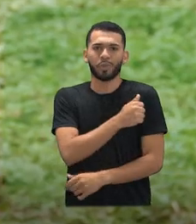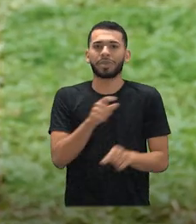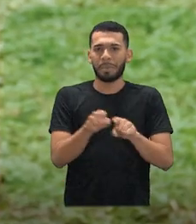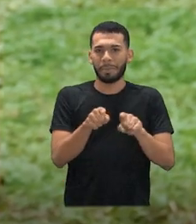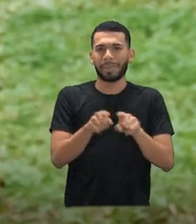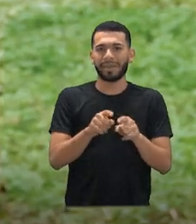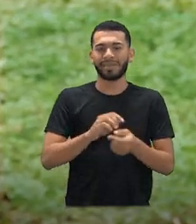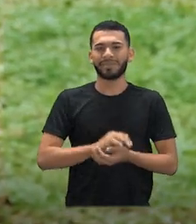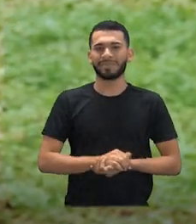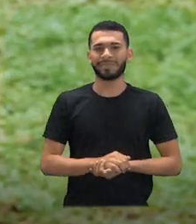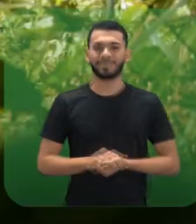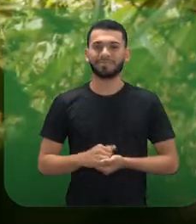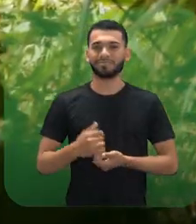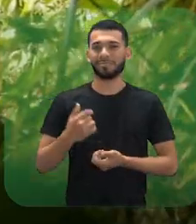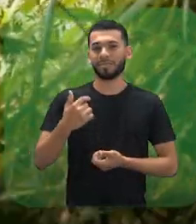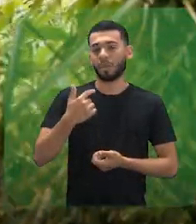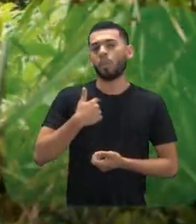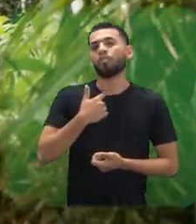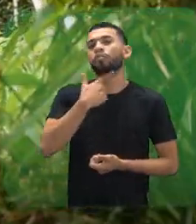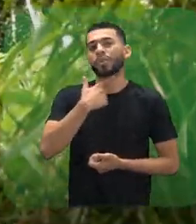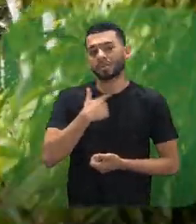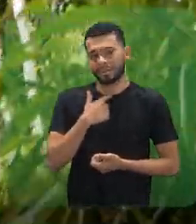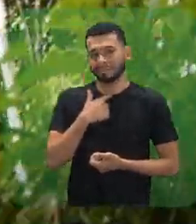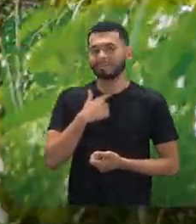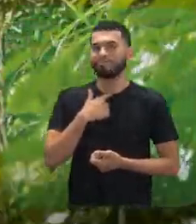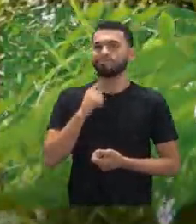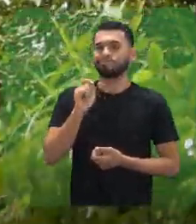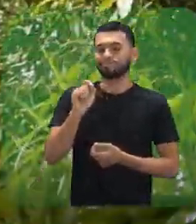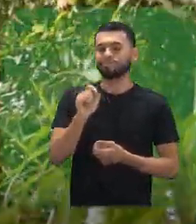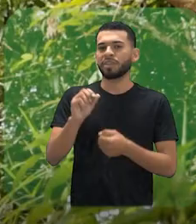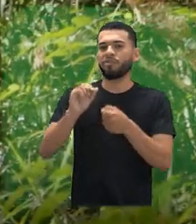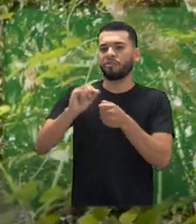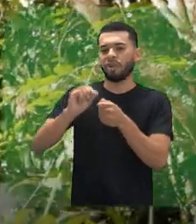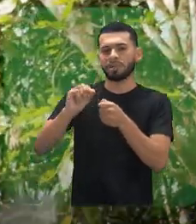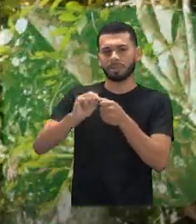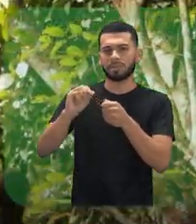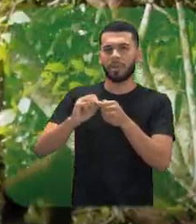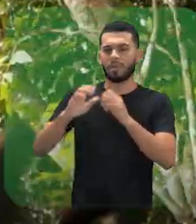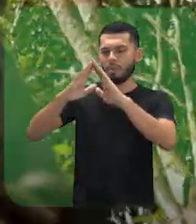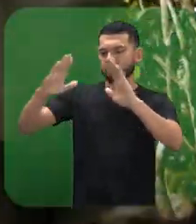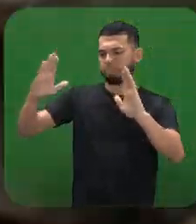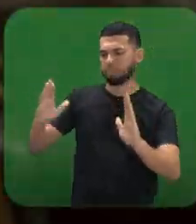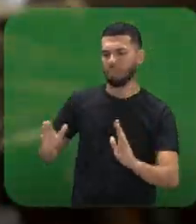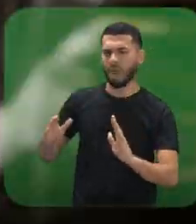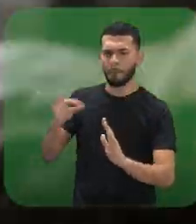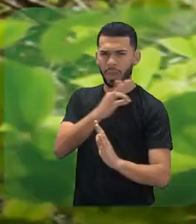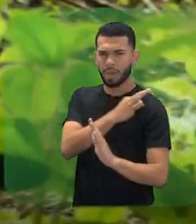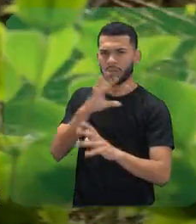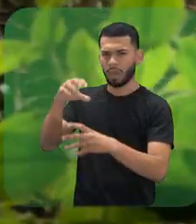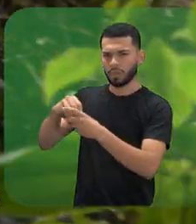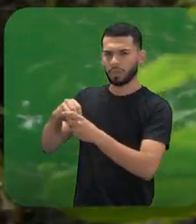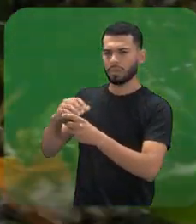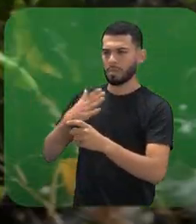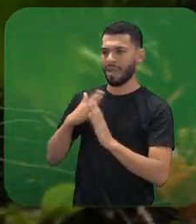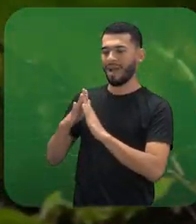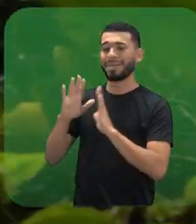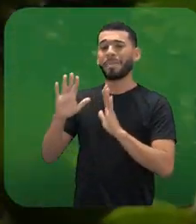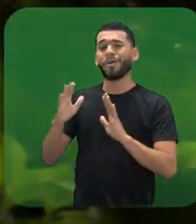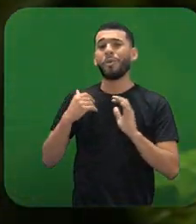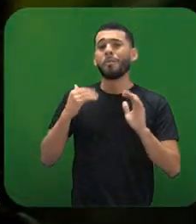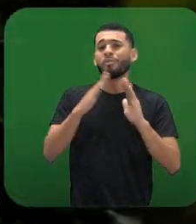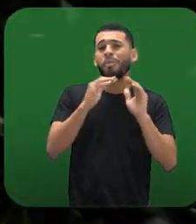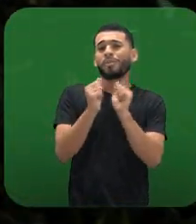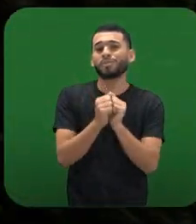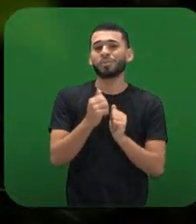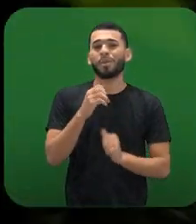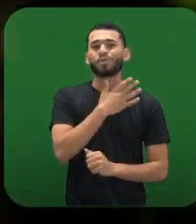também um aluno, né? Eu queria colocar assim um apiário para mim. Mas só que eu moro na parcela